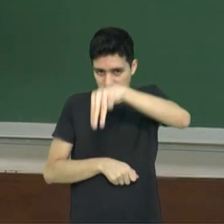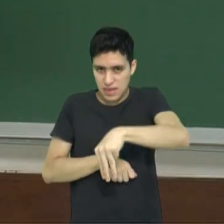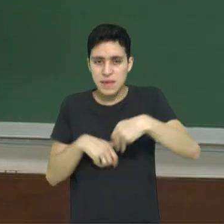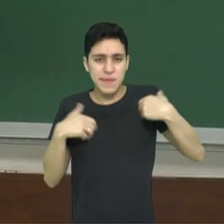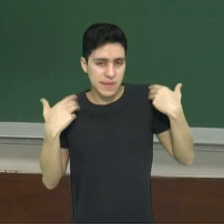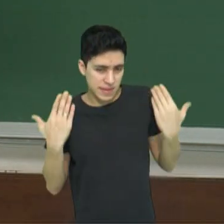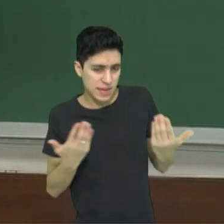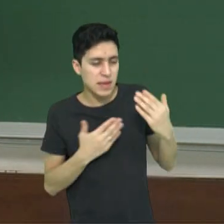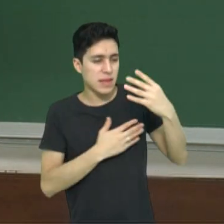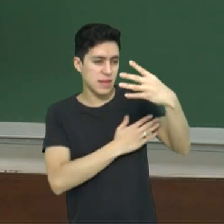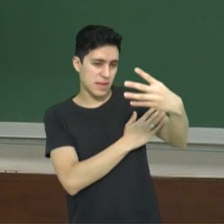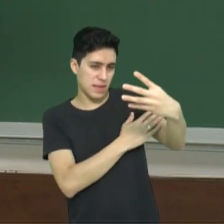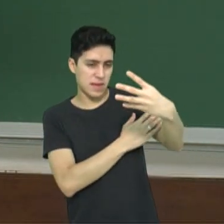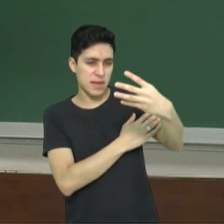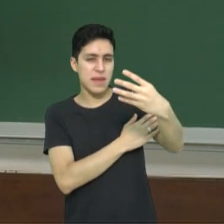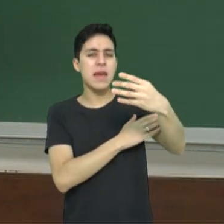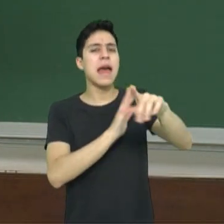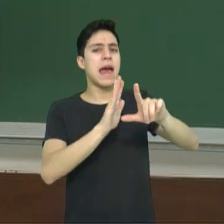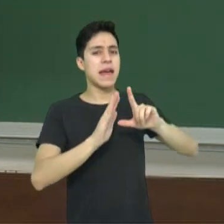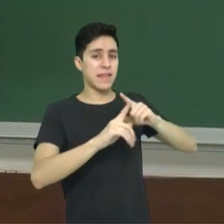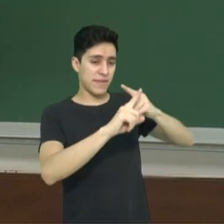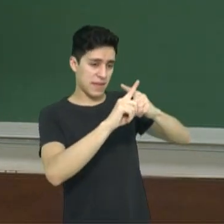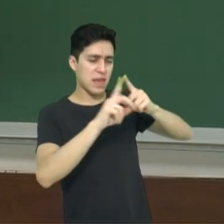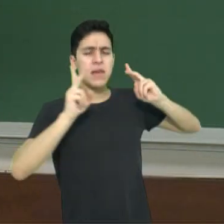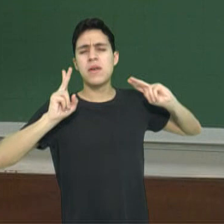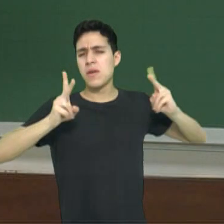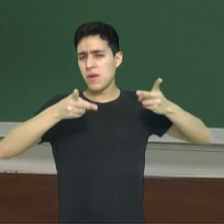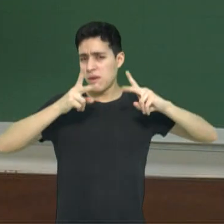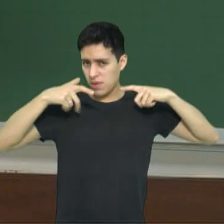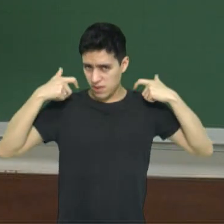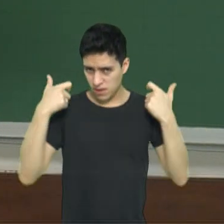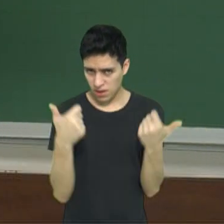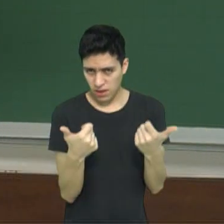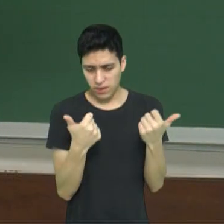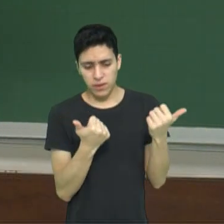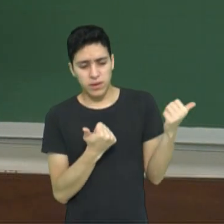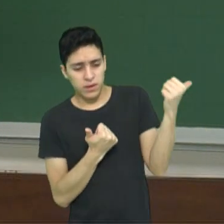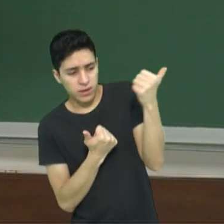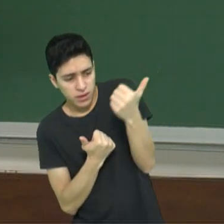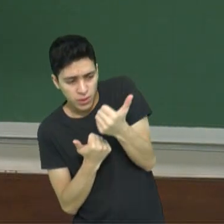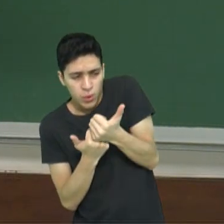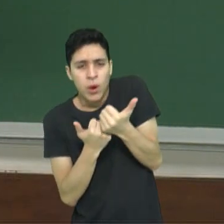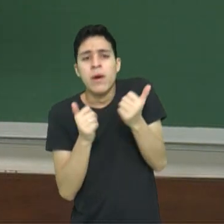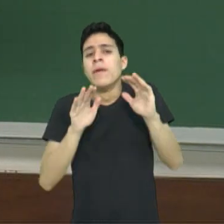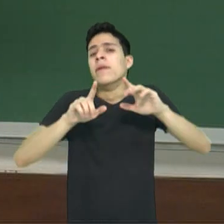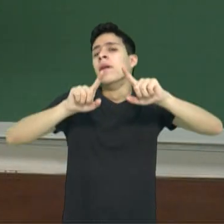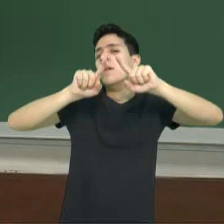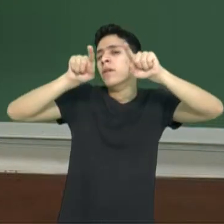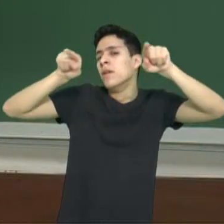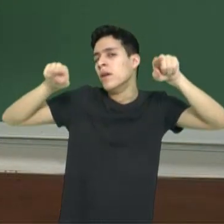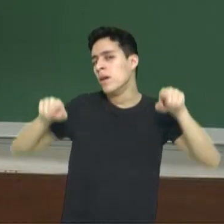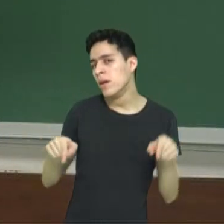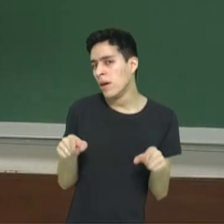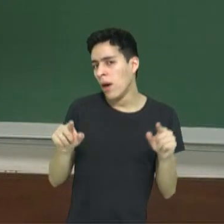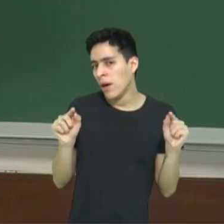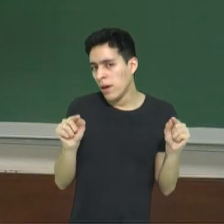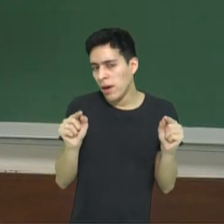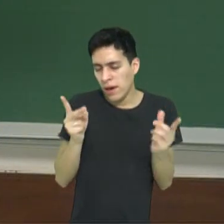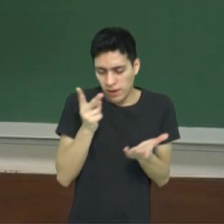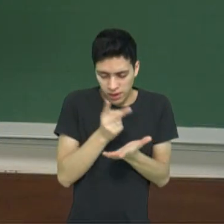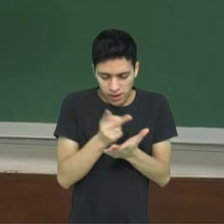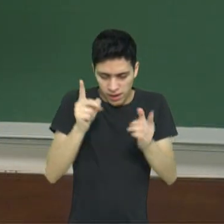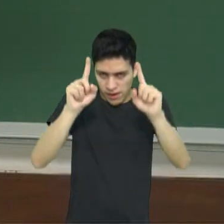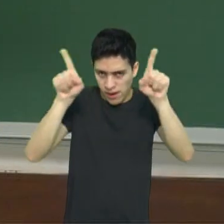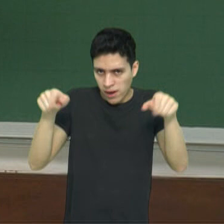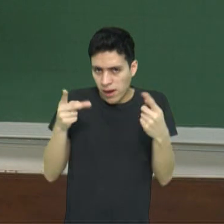Então, ó, o 4 estava na frente multiplicando, ele continua. Substitui entre parênteses sempre,